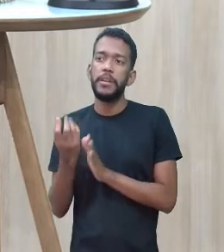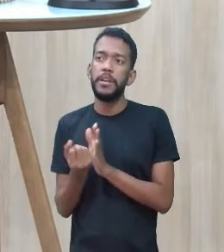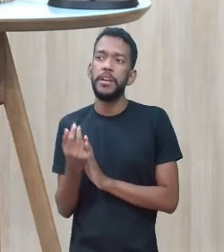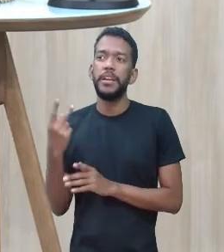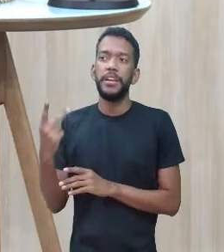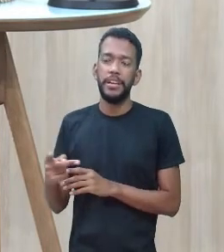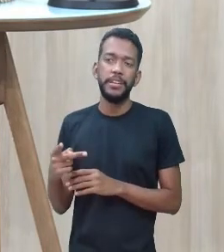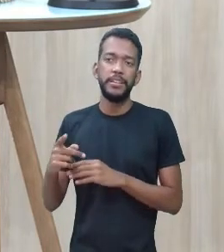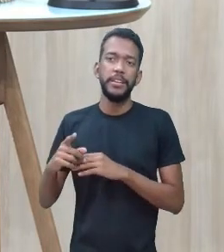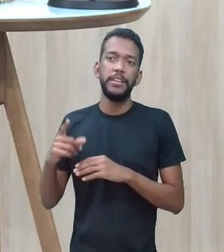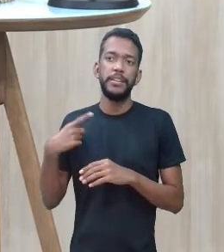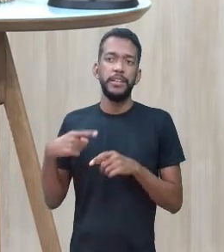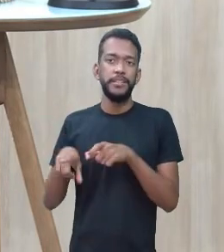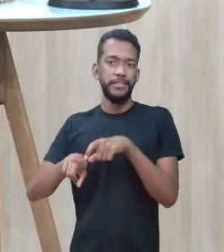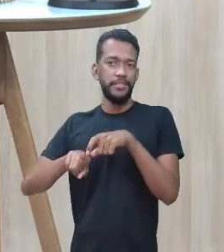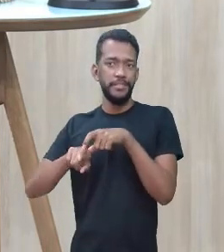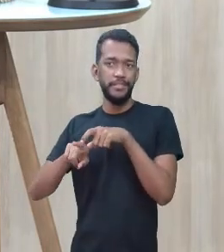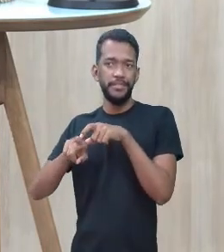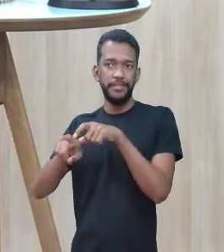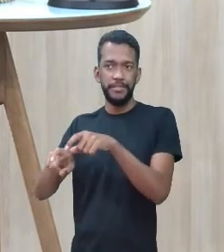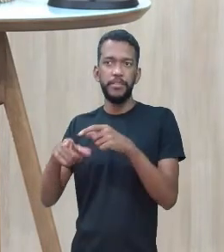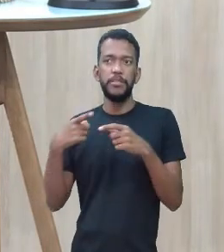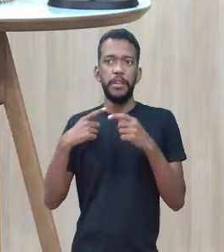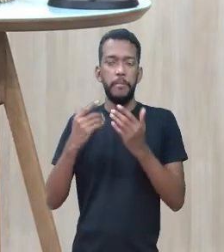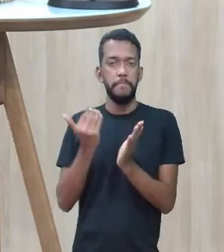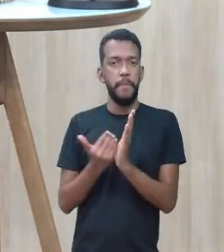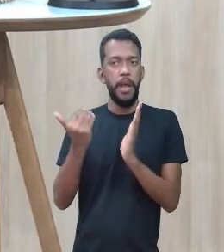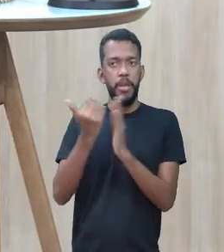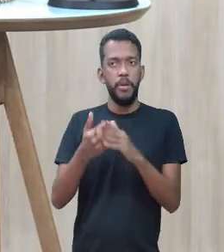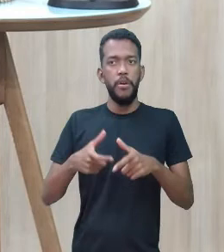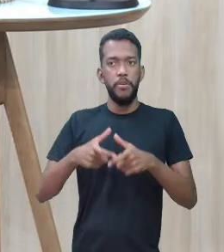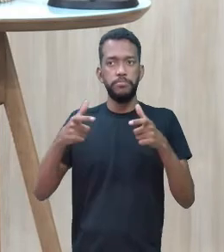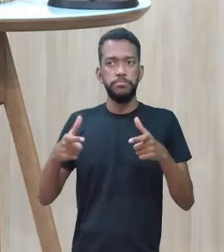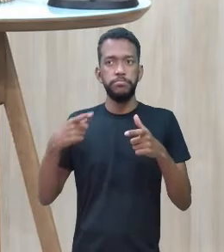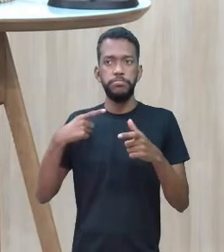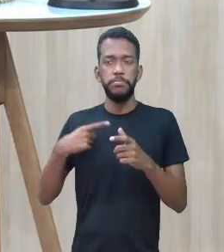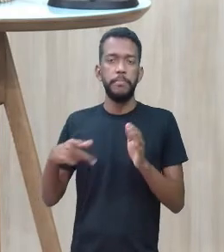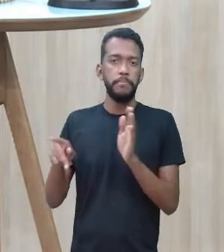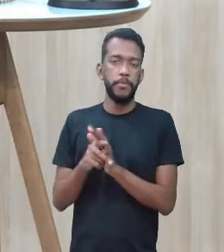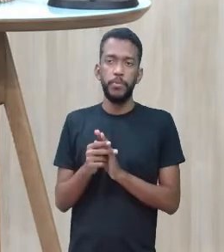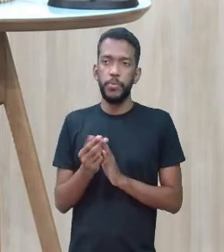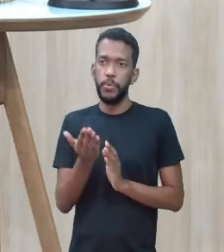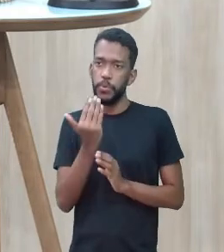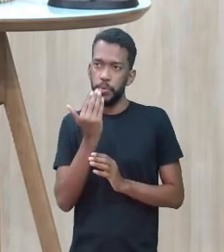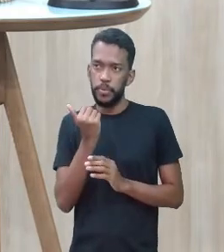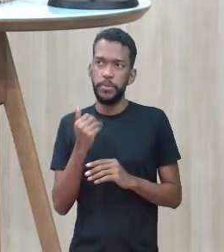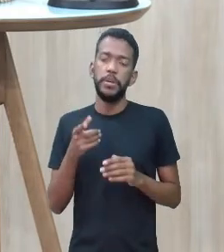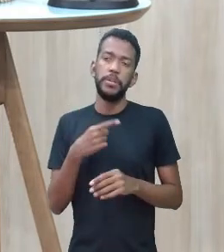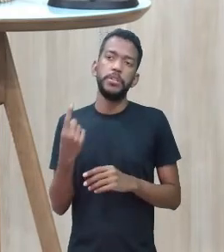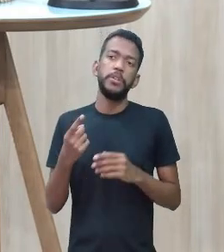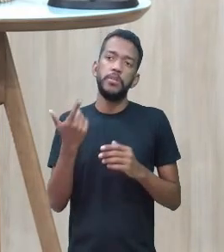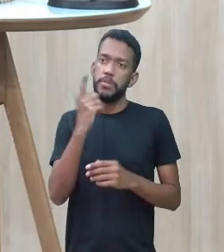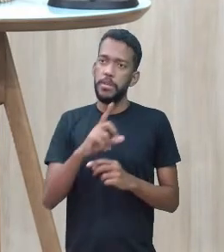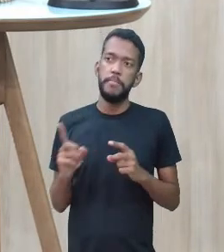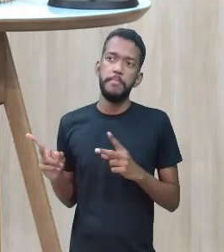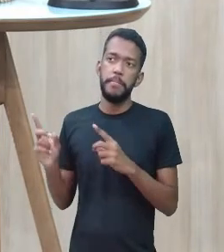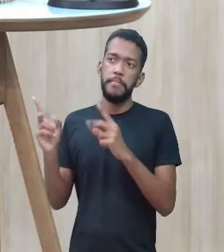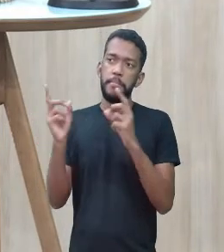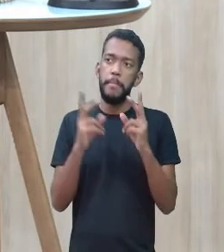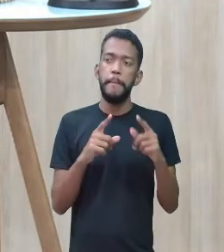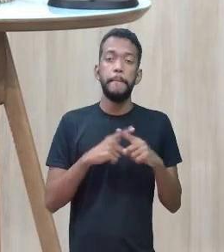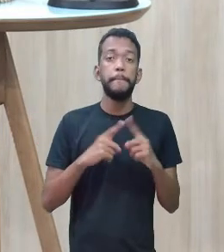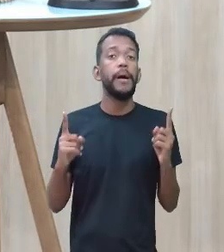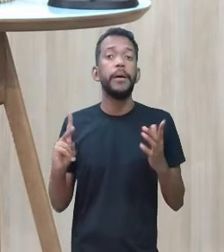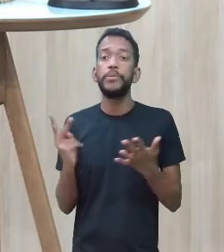o caramujo africano, porque ele é bem maior, tem mais substância nutritiva, e a gente vai comercializar.